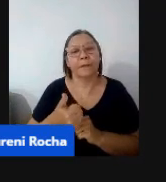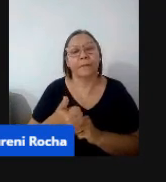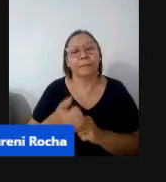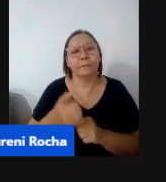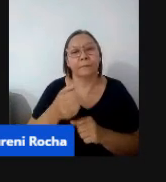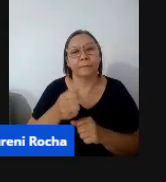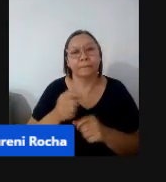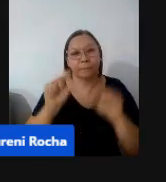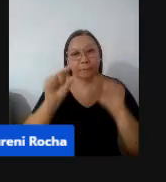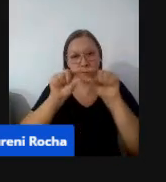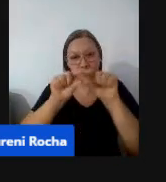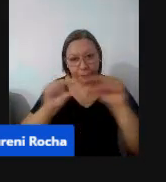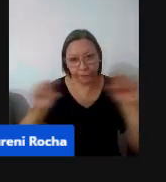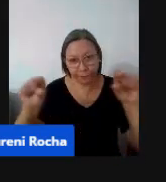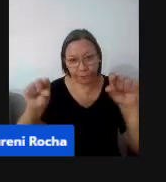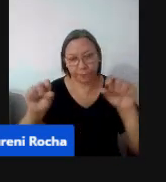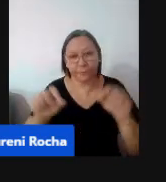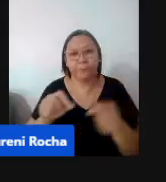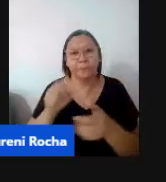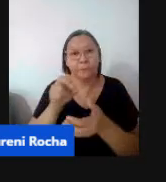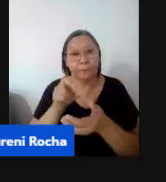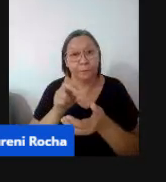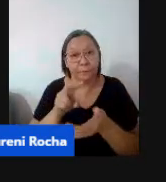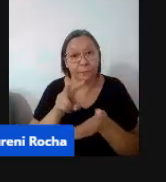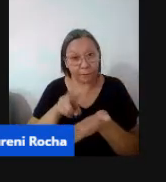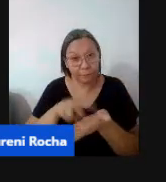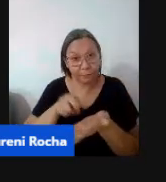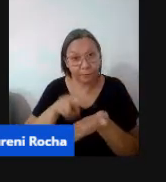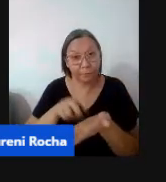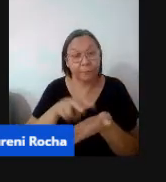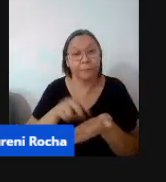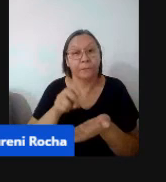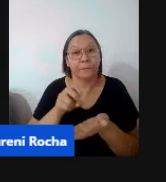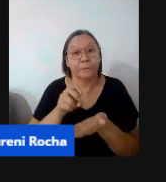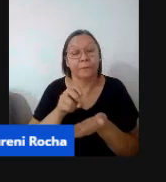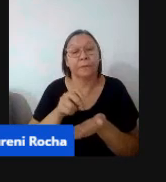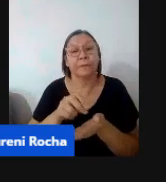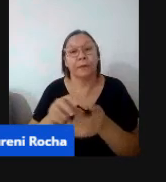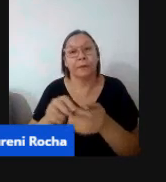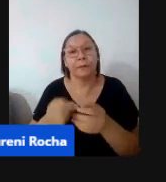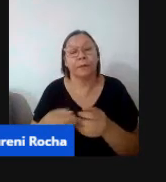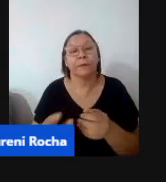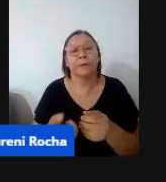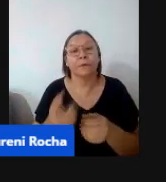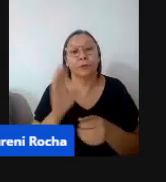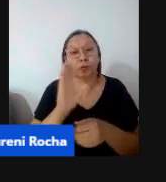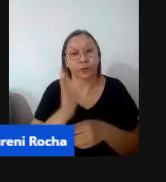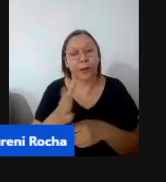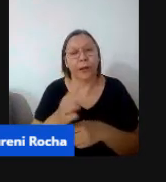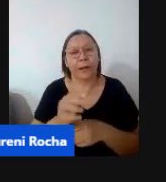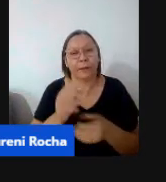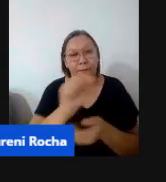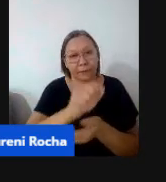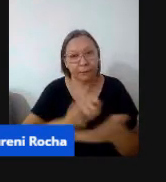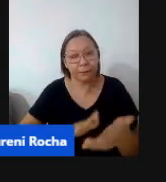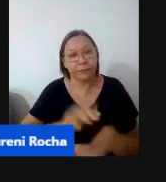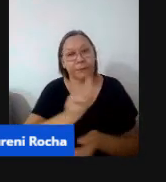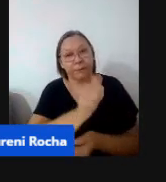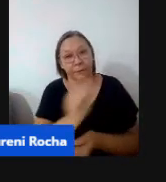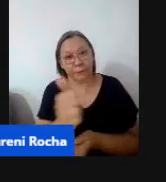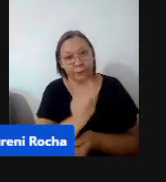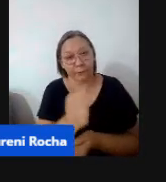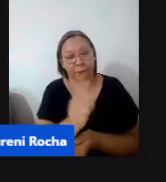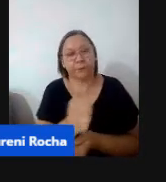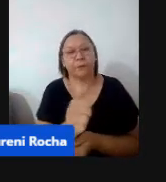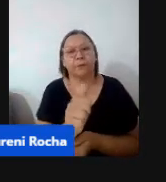de vocabulário, conforme é proposto na atividade 11, e depois, no próximo